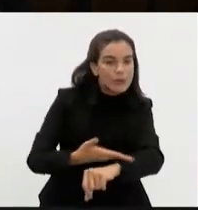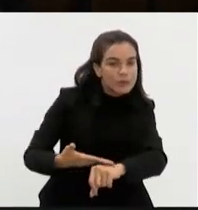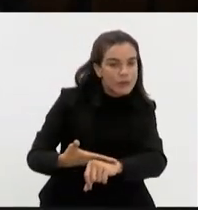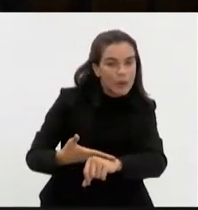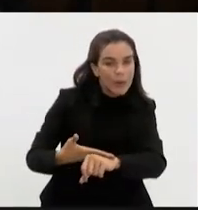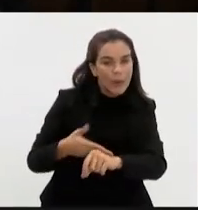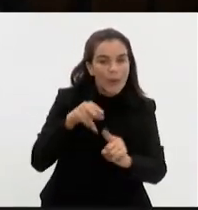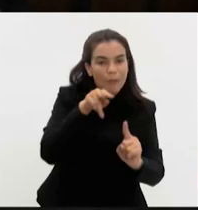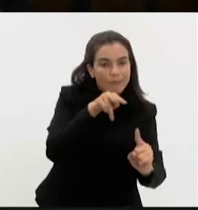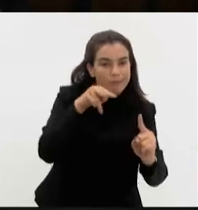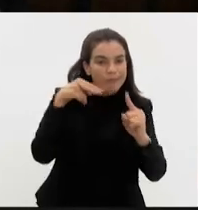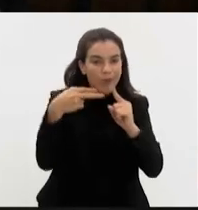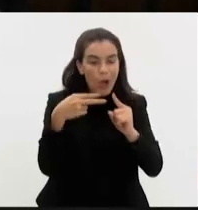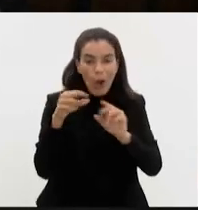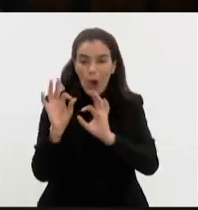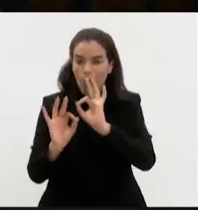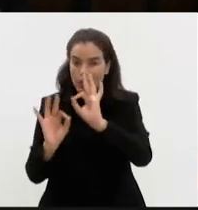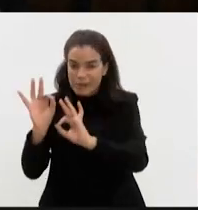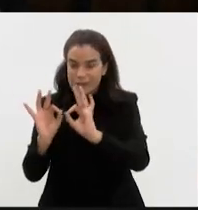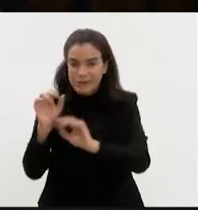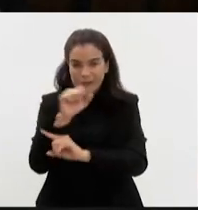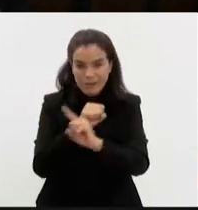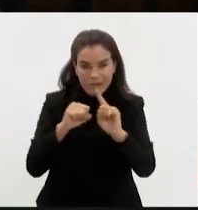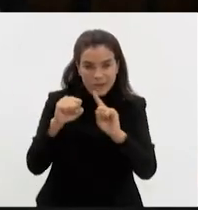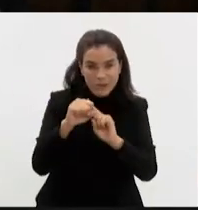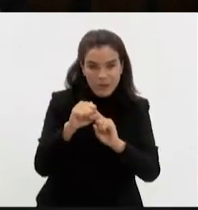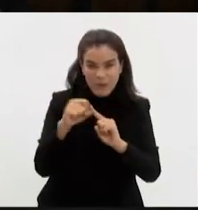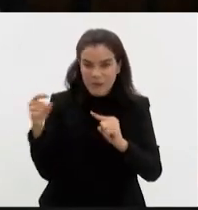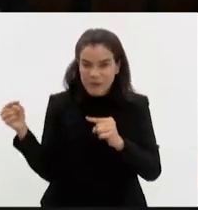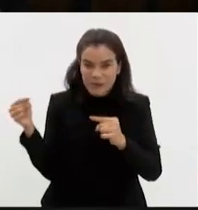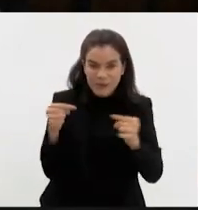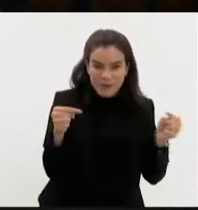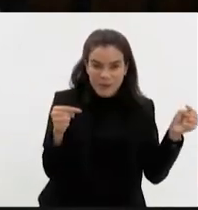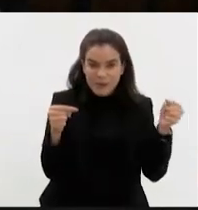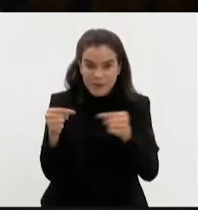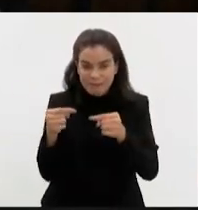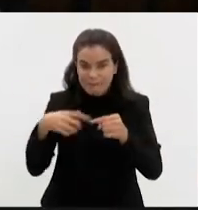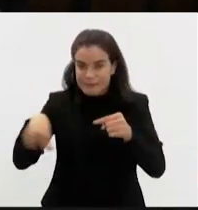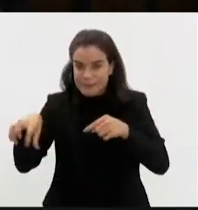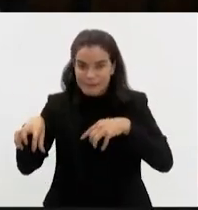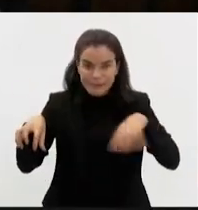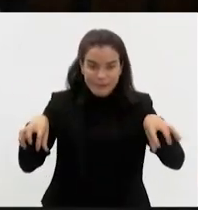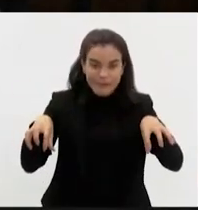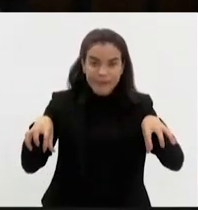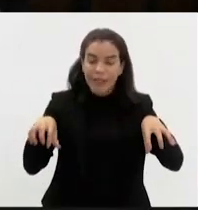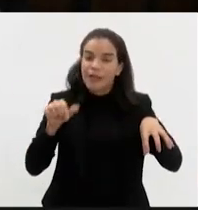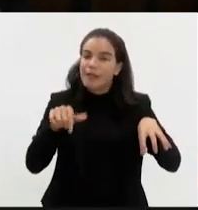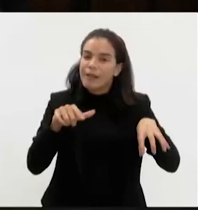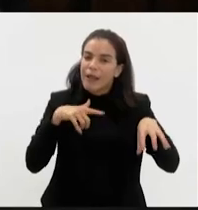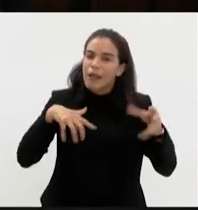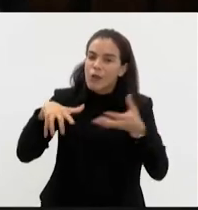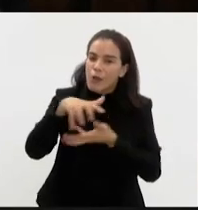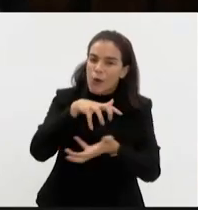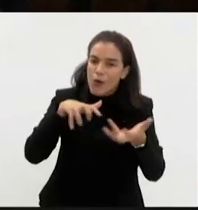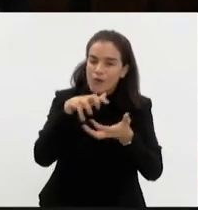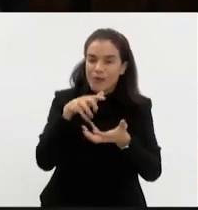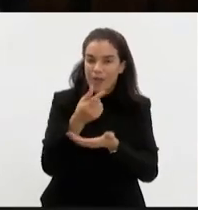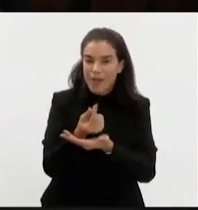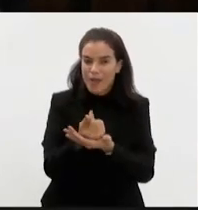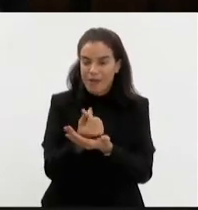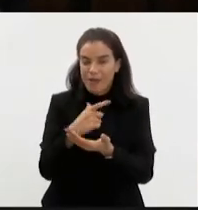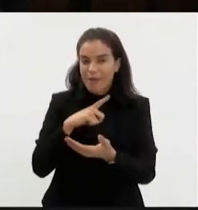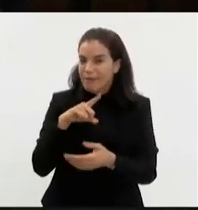Concepção do modo de organização da sociedade o conflito também distributivo dentro do conflito eh econômico